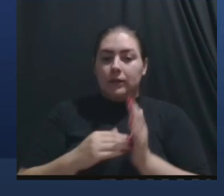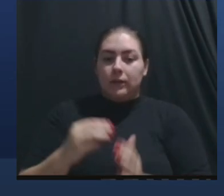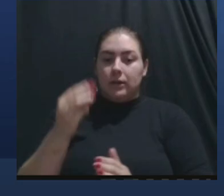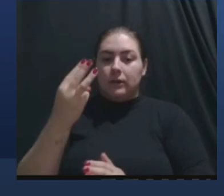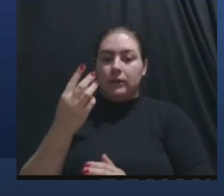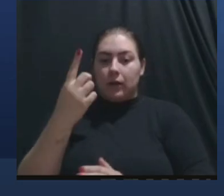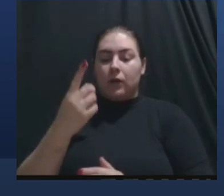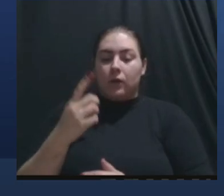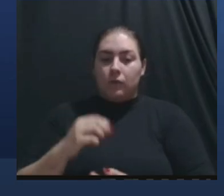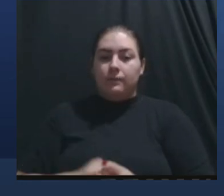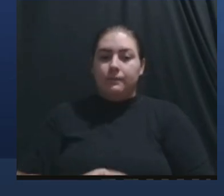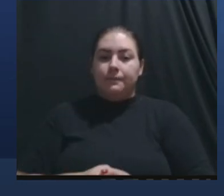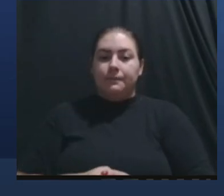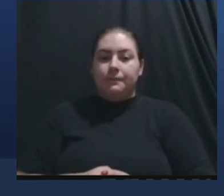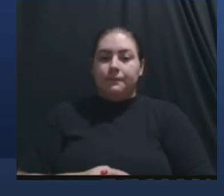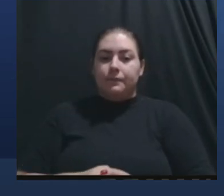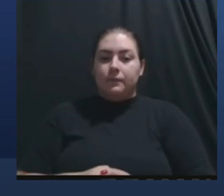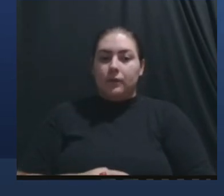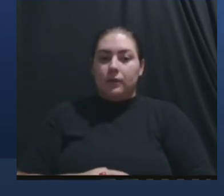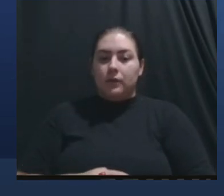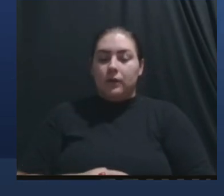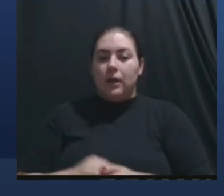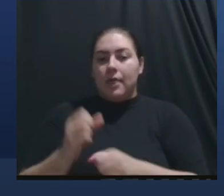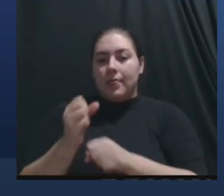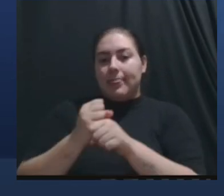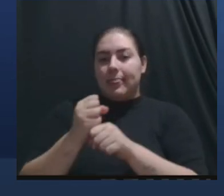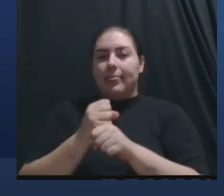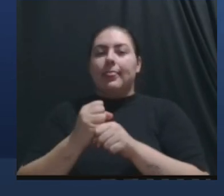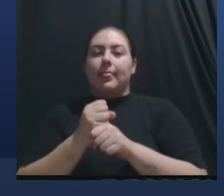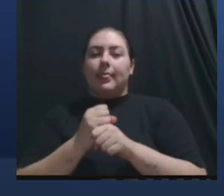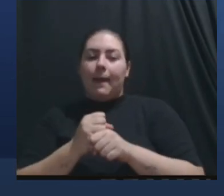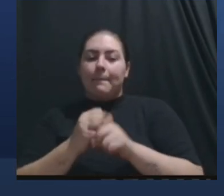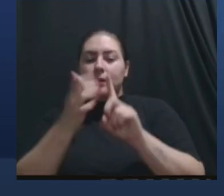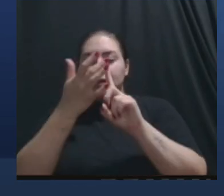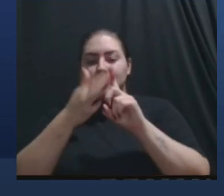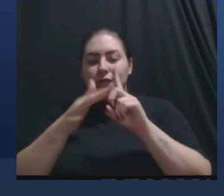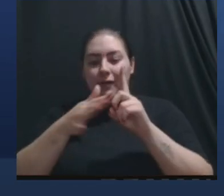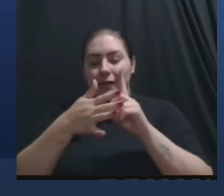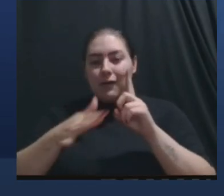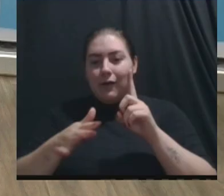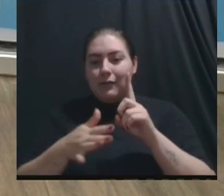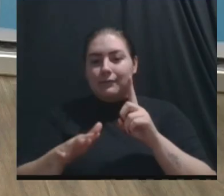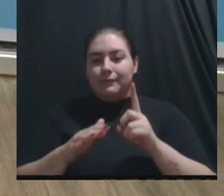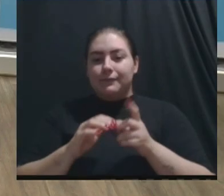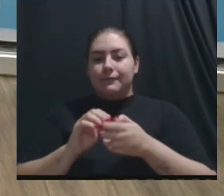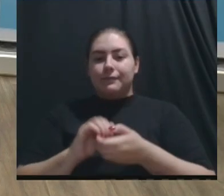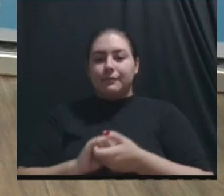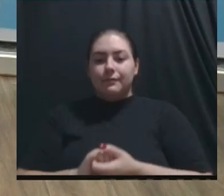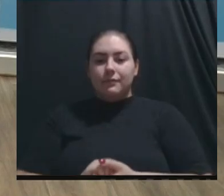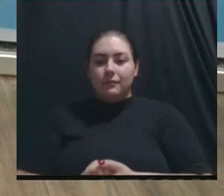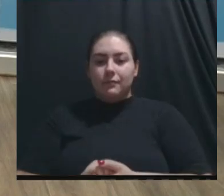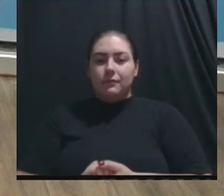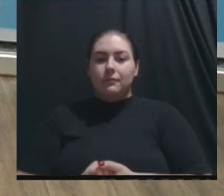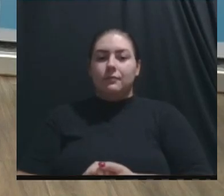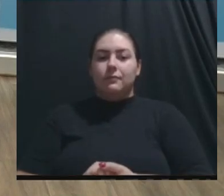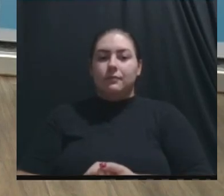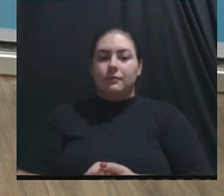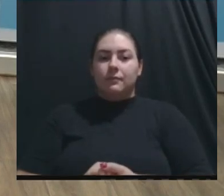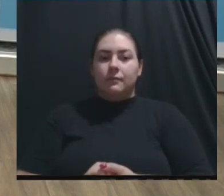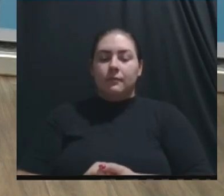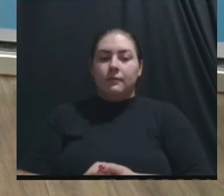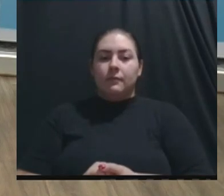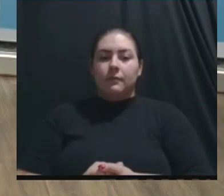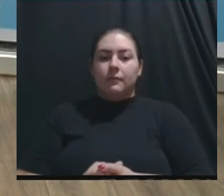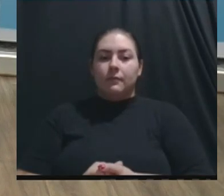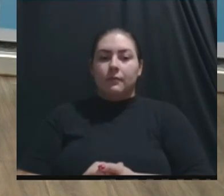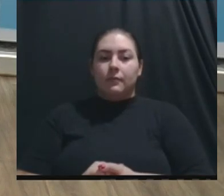de outono, né? Pela manhã e também na madrugada, temperatura um pouquinho mais baixa, né? O vento deixa também os termômetros um